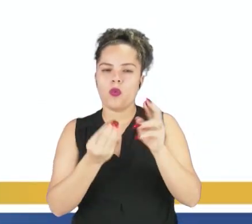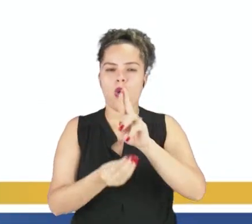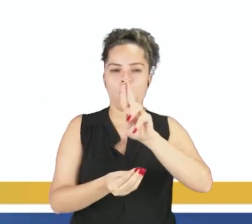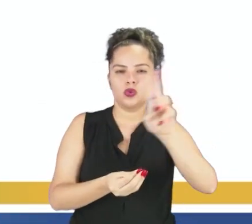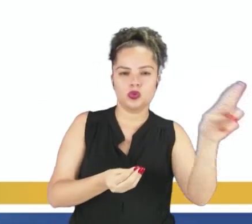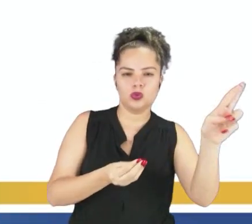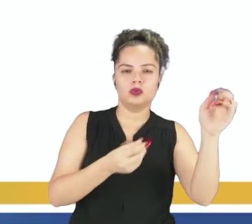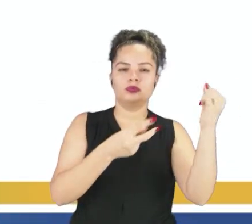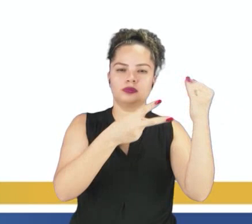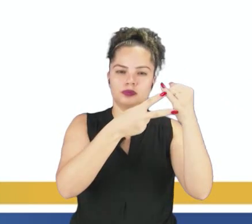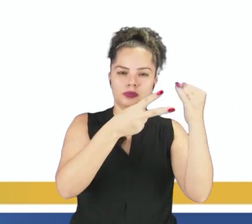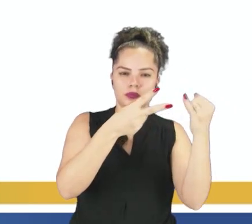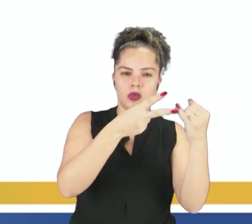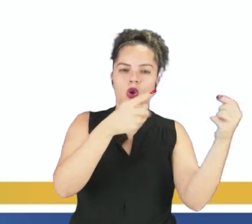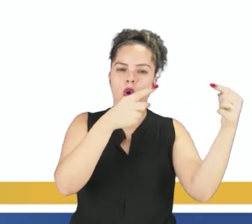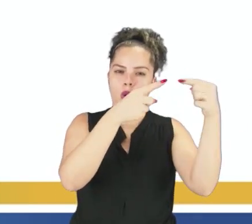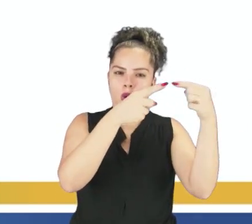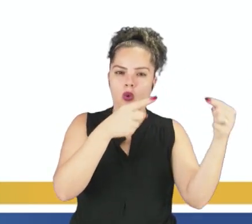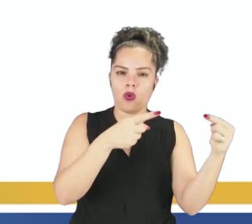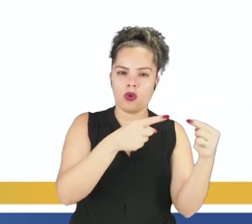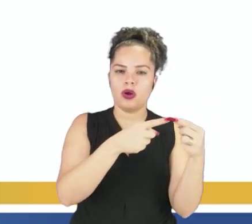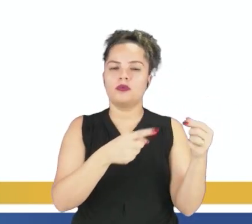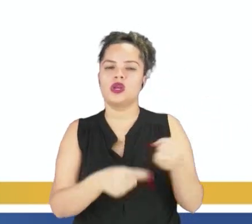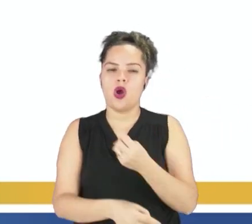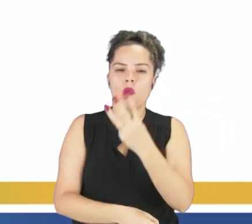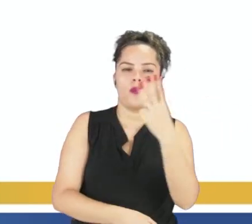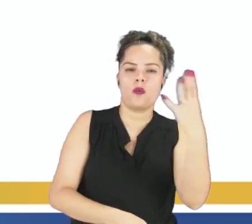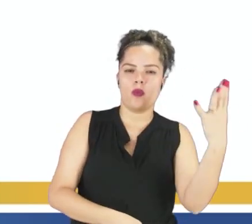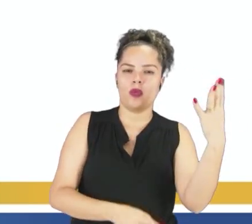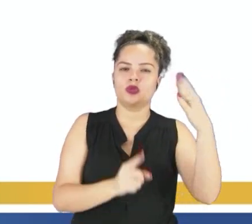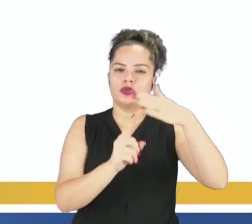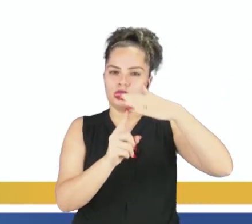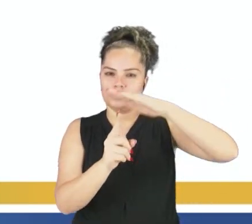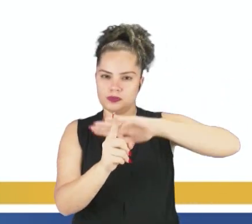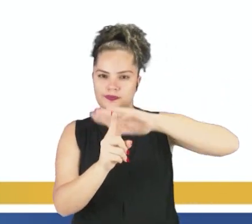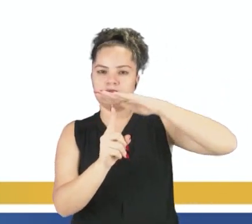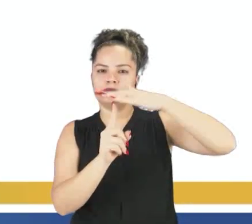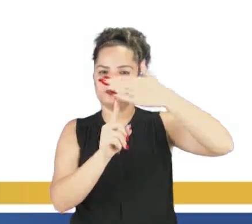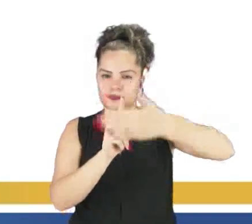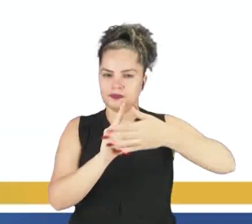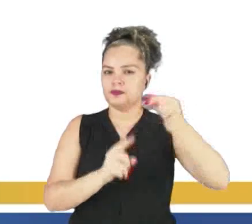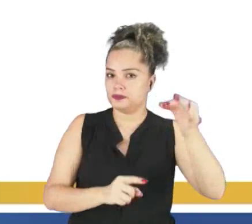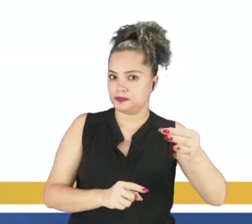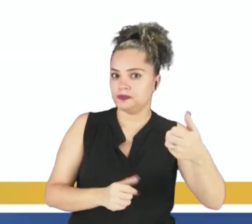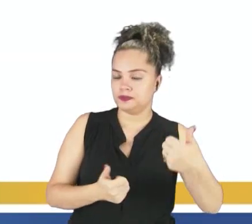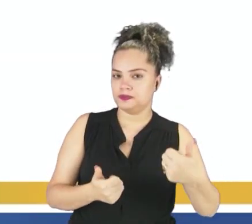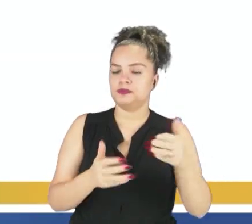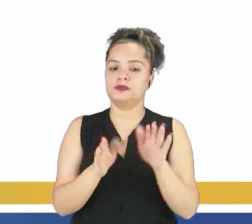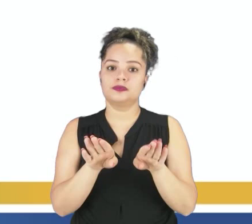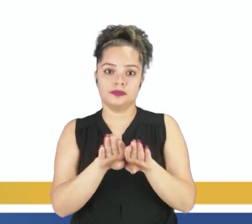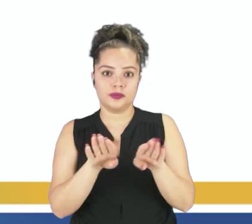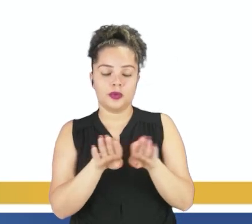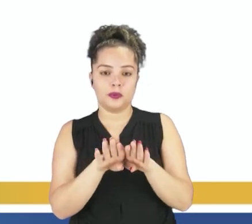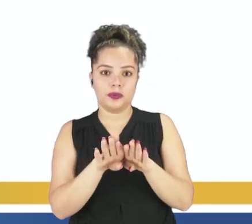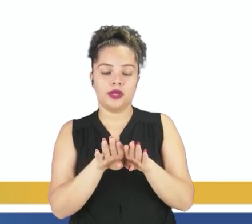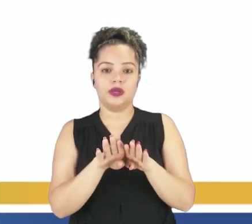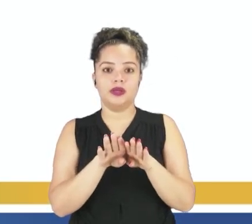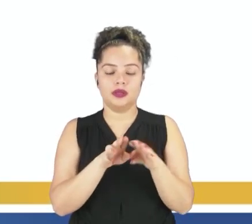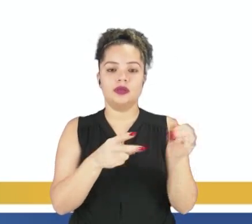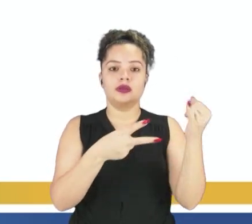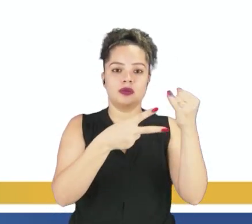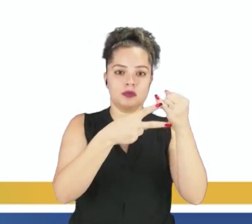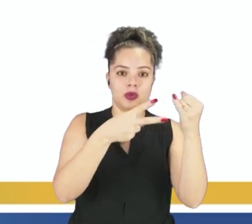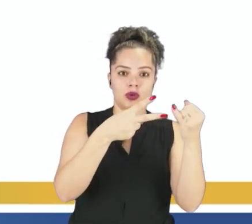polígonos, né? De acordo com a quantidade de lados que esse polígono tem, certo? Nós vimos também que os polígonos eles